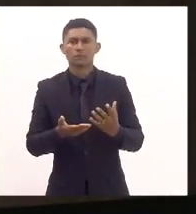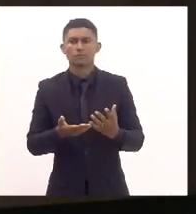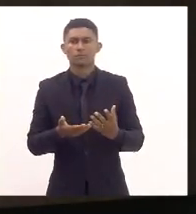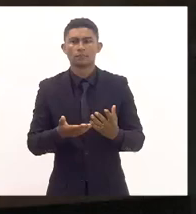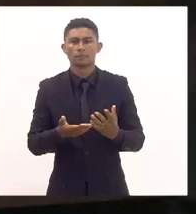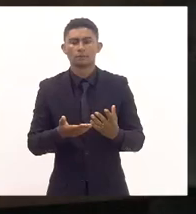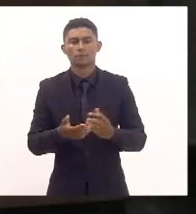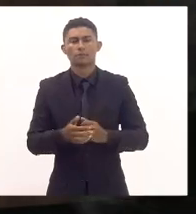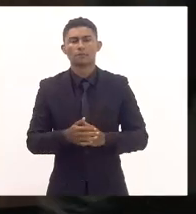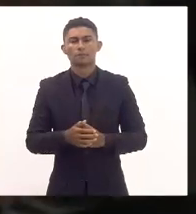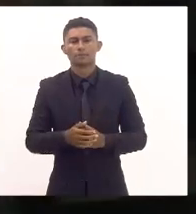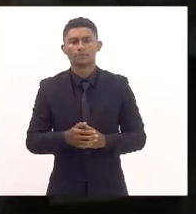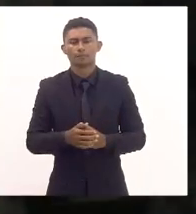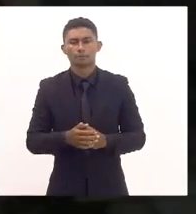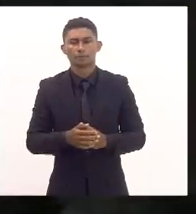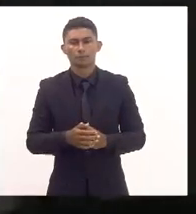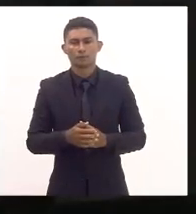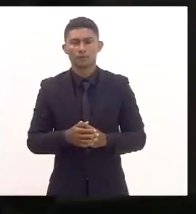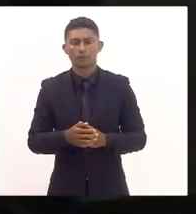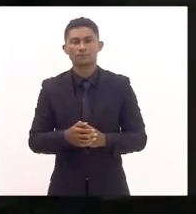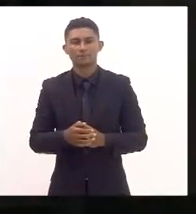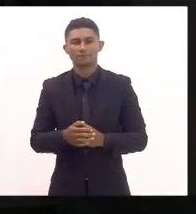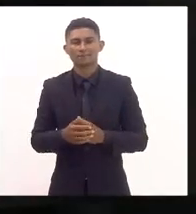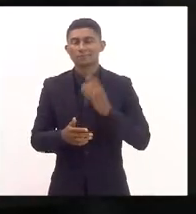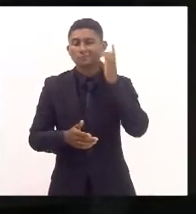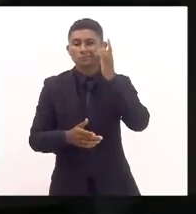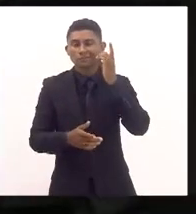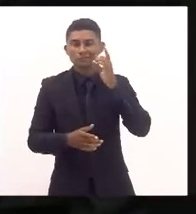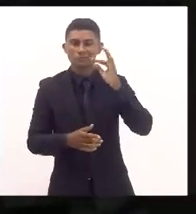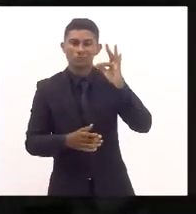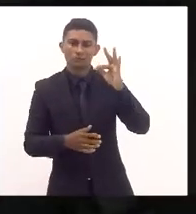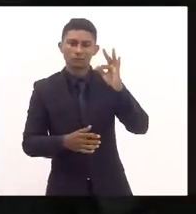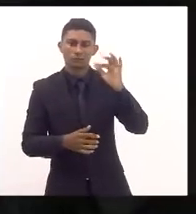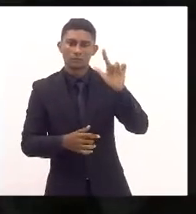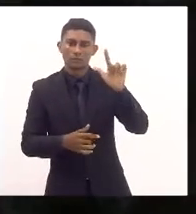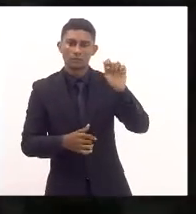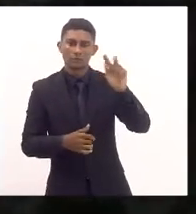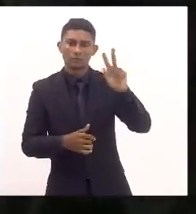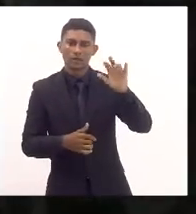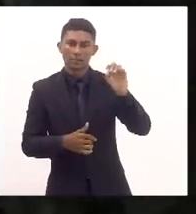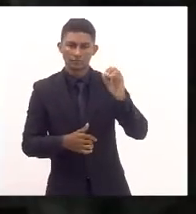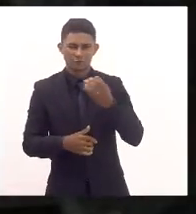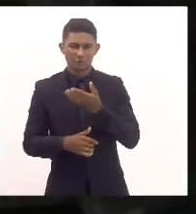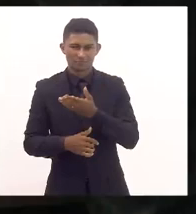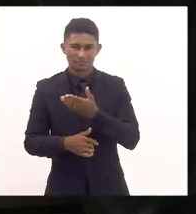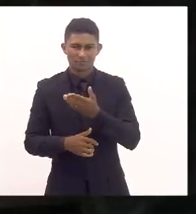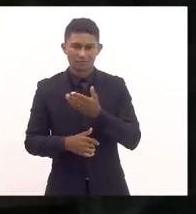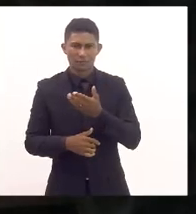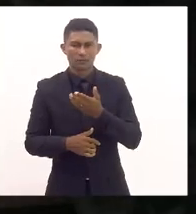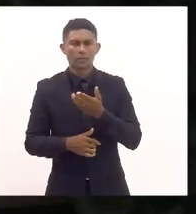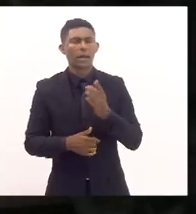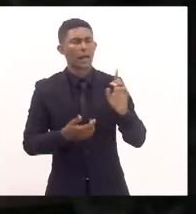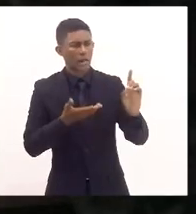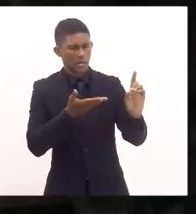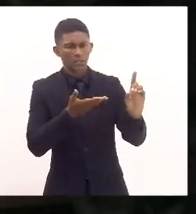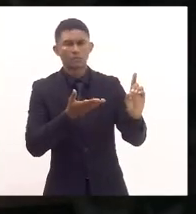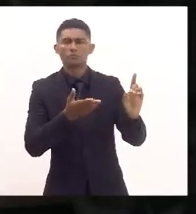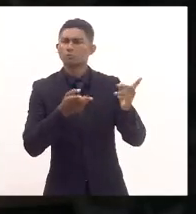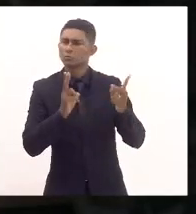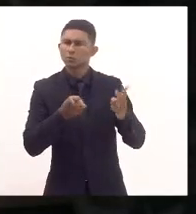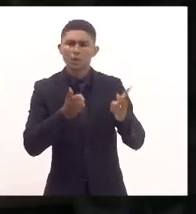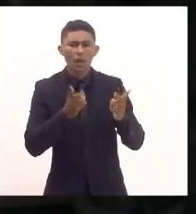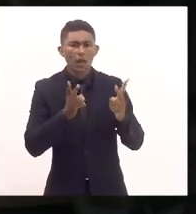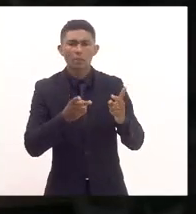companheiro de bancada Deputado Flávio serafini Kia o candidato sempre muito solícito né